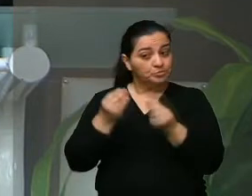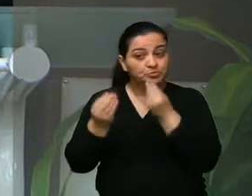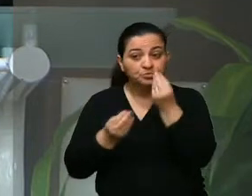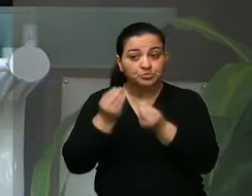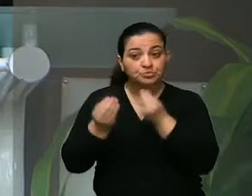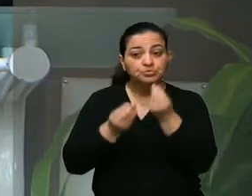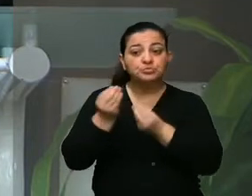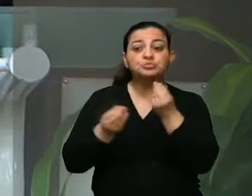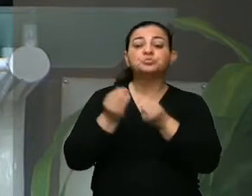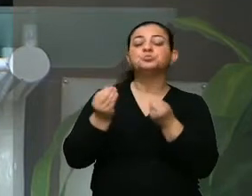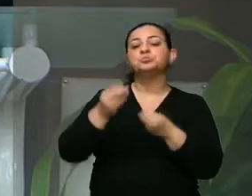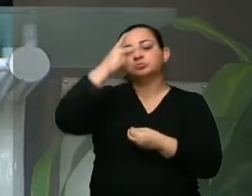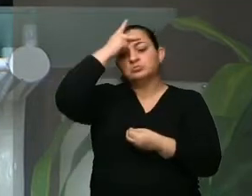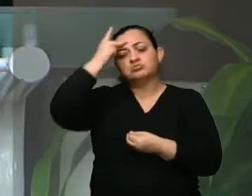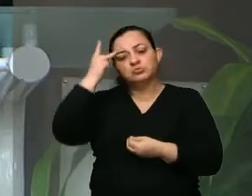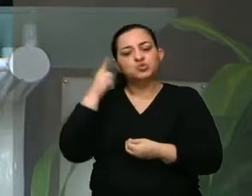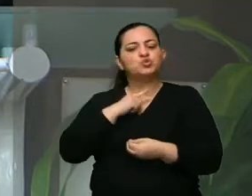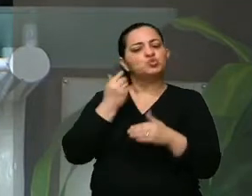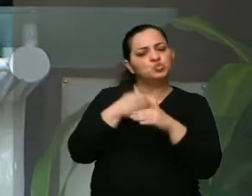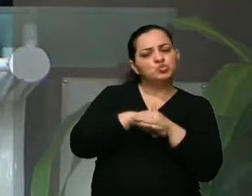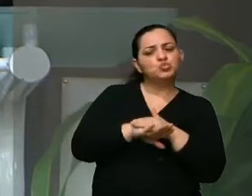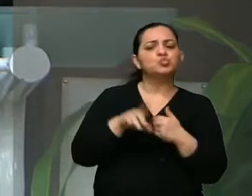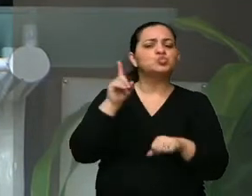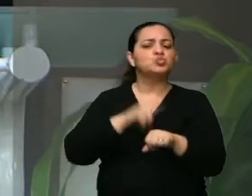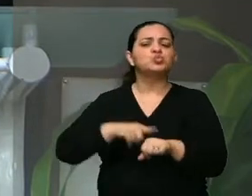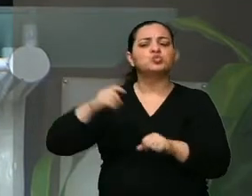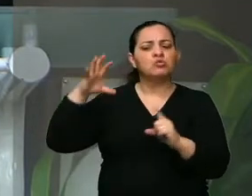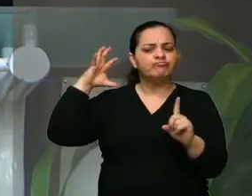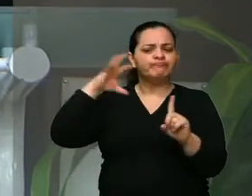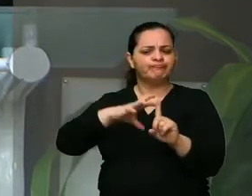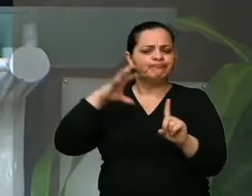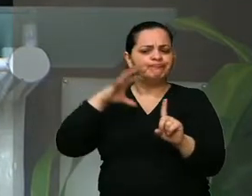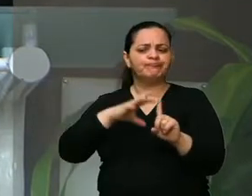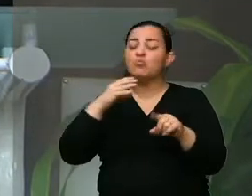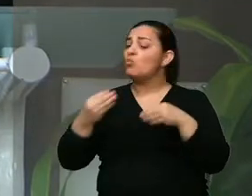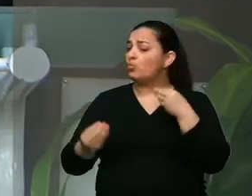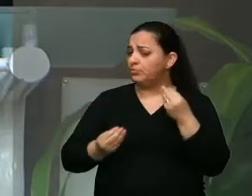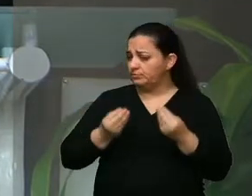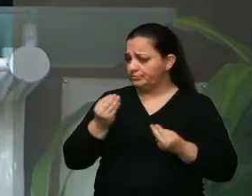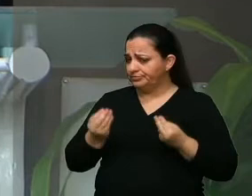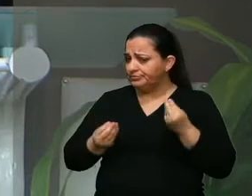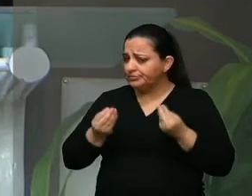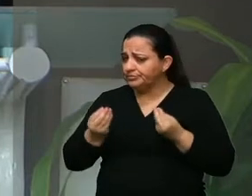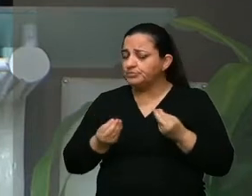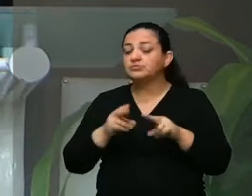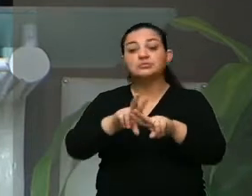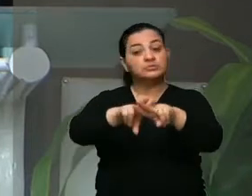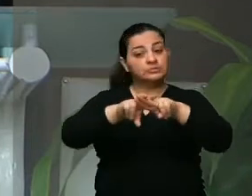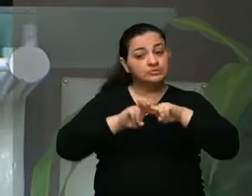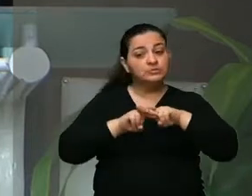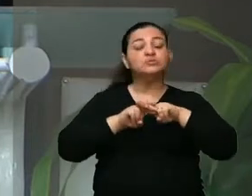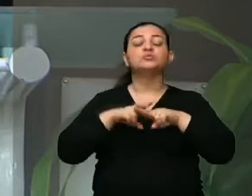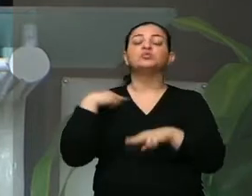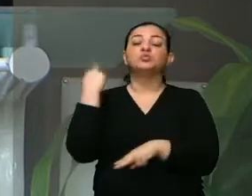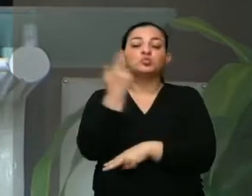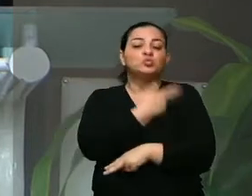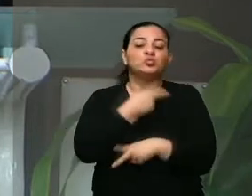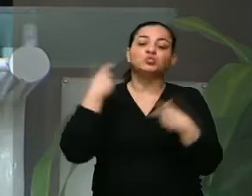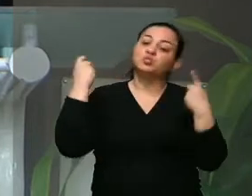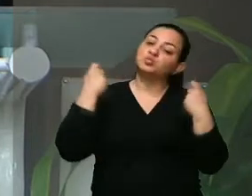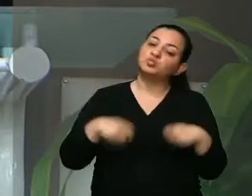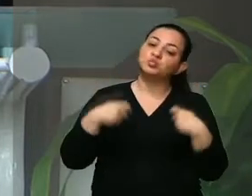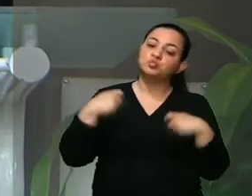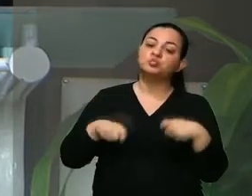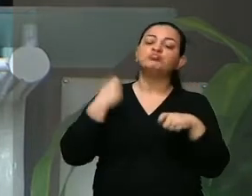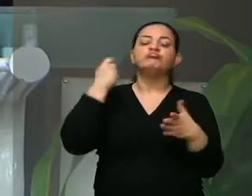irmãos essa pessoa ter reserva na hora da pressão por isso nós precisamos